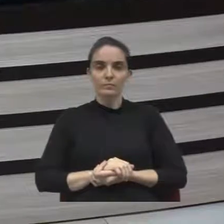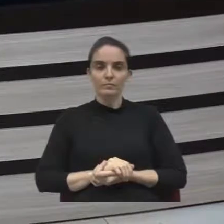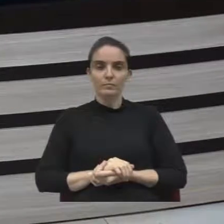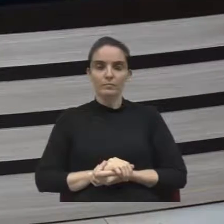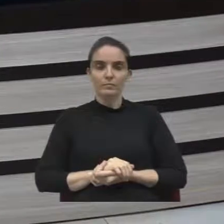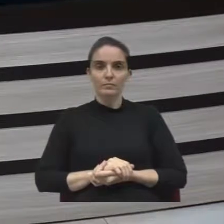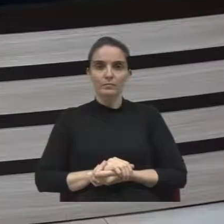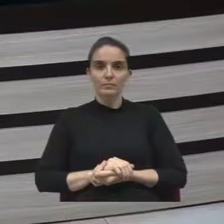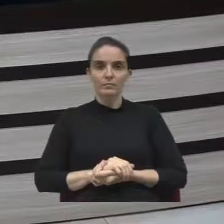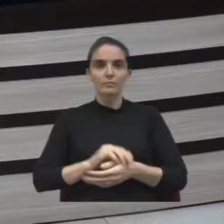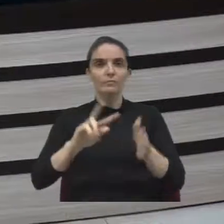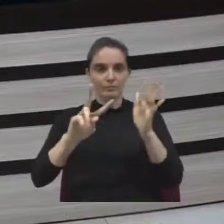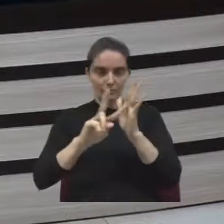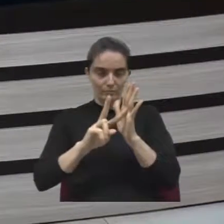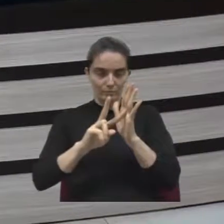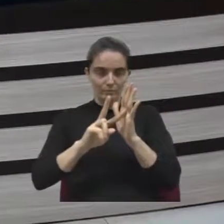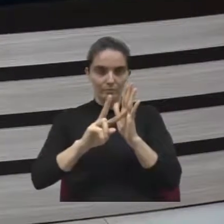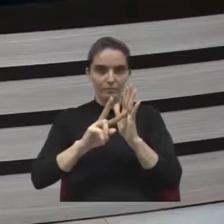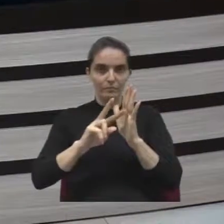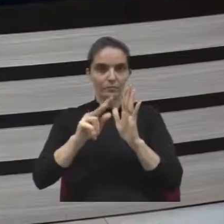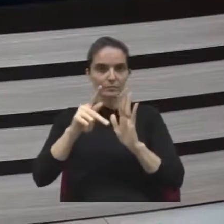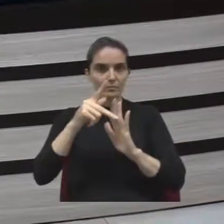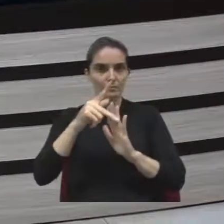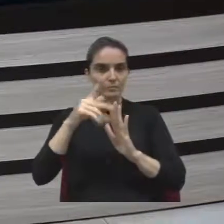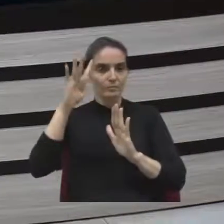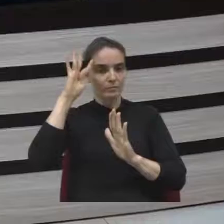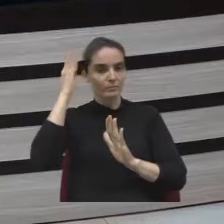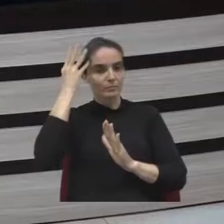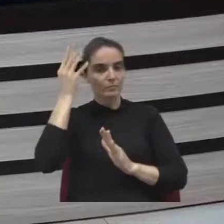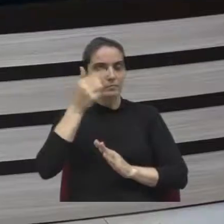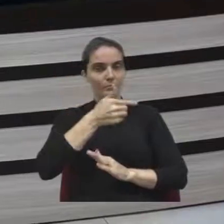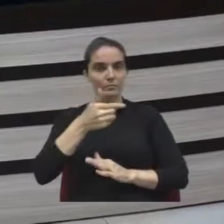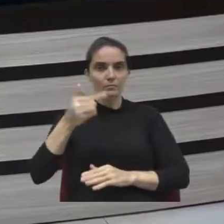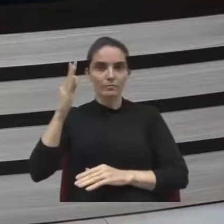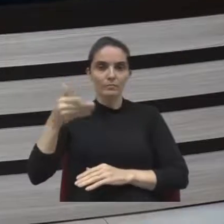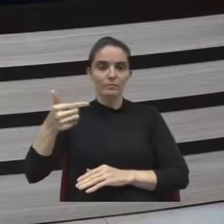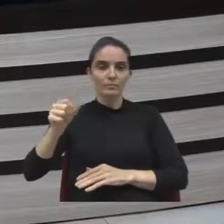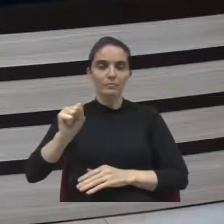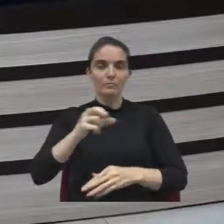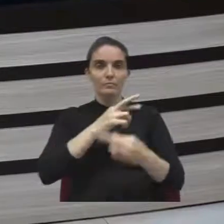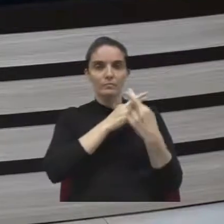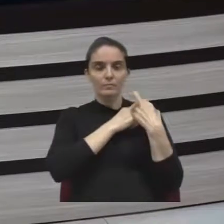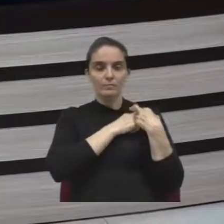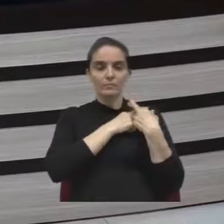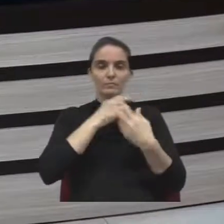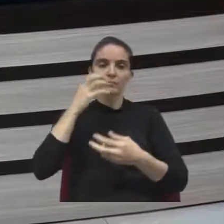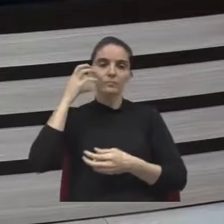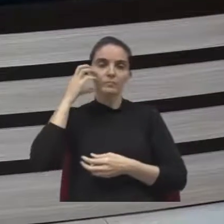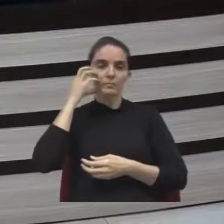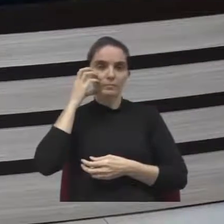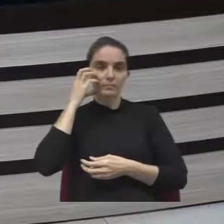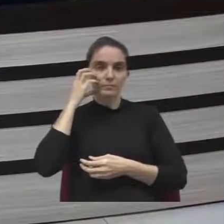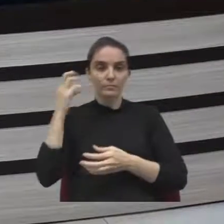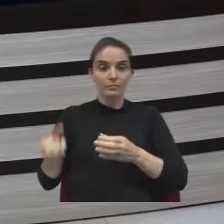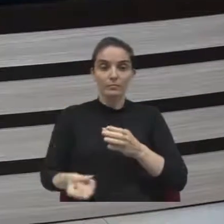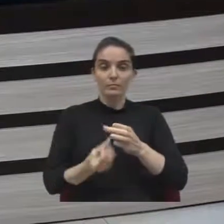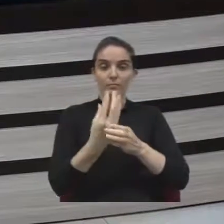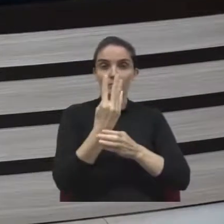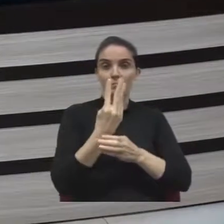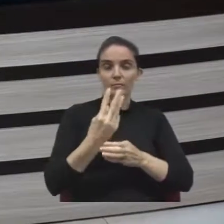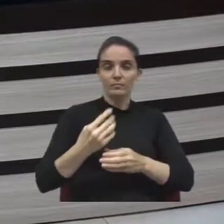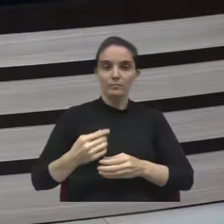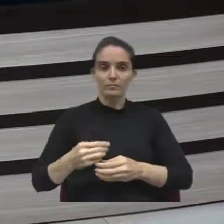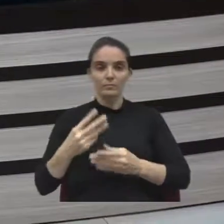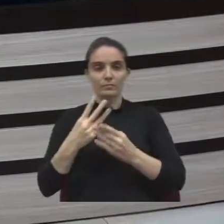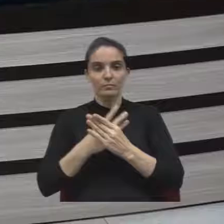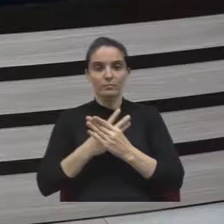Item 2 da pauta, projeto de resolução número 22/18, de autoria do nobre vereador Marcelo Rossi, que institui no âmbito da Câmara